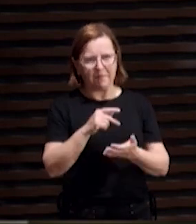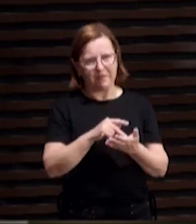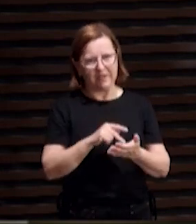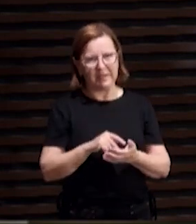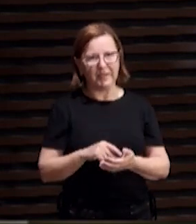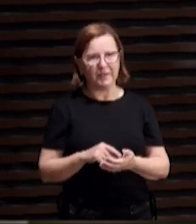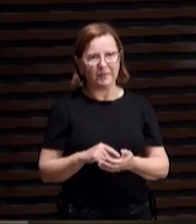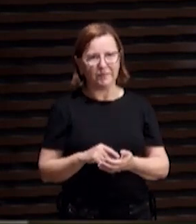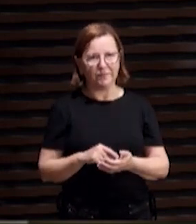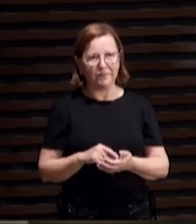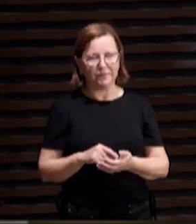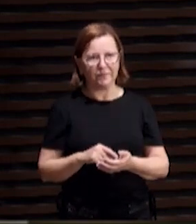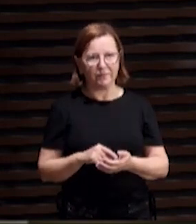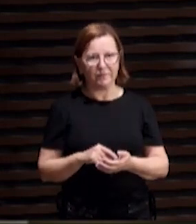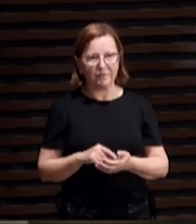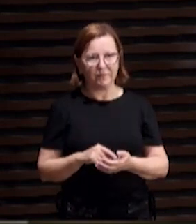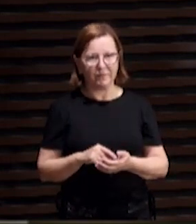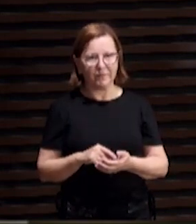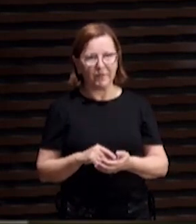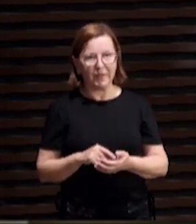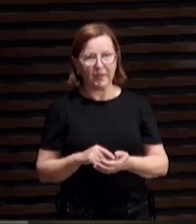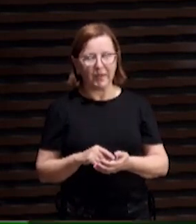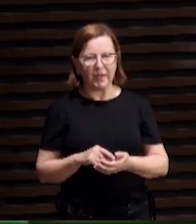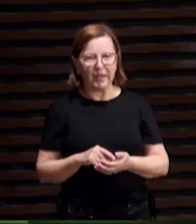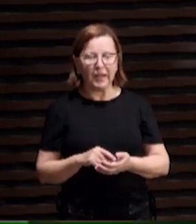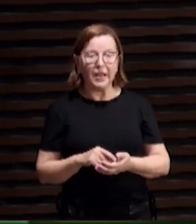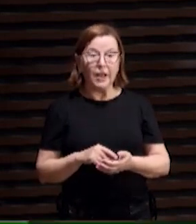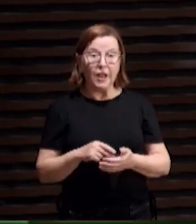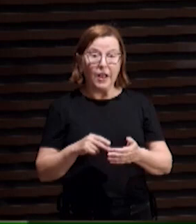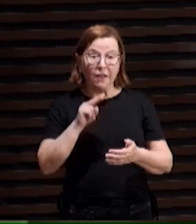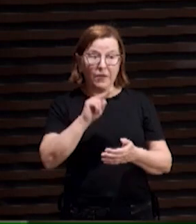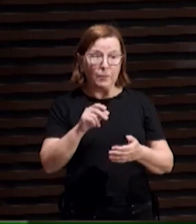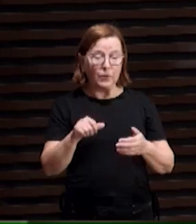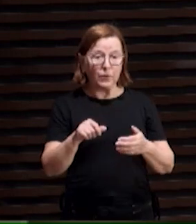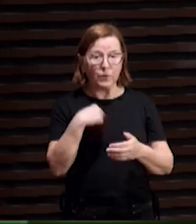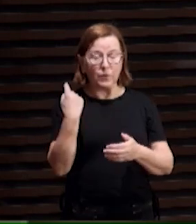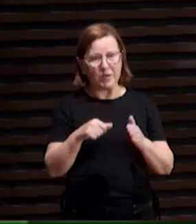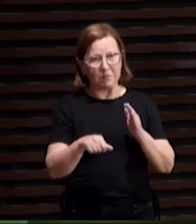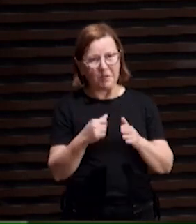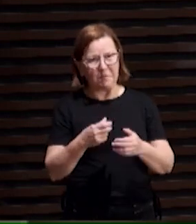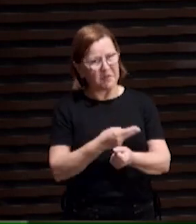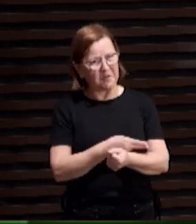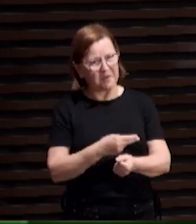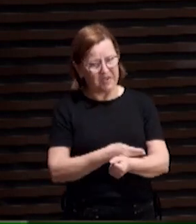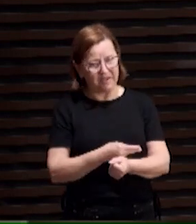Temos à espera os nossos primeiros erros e estamos de vigia a espreitar a